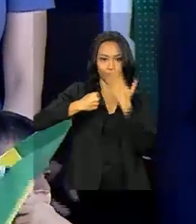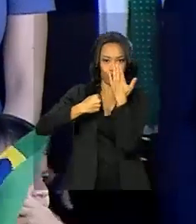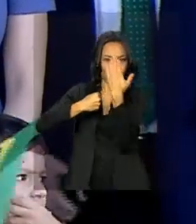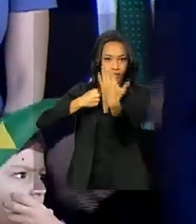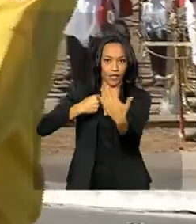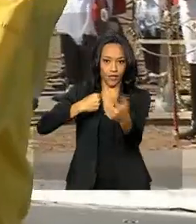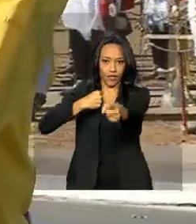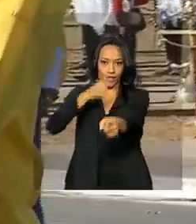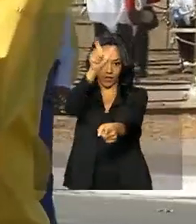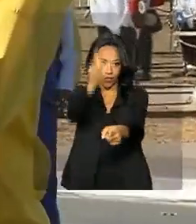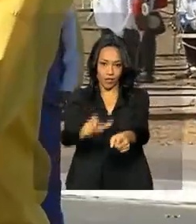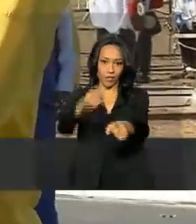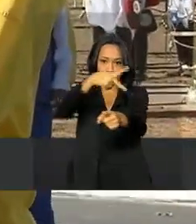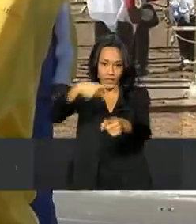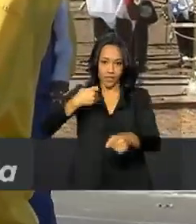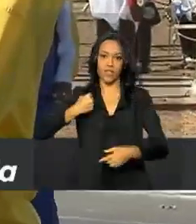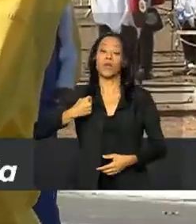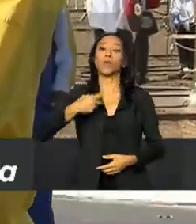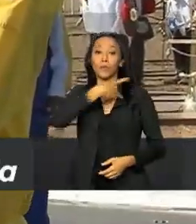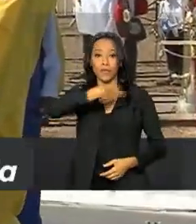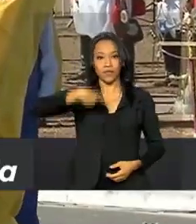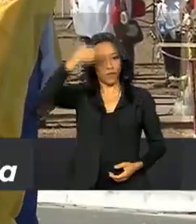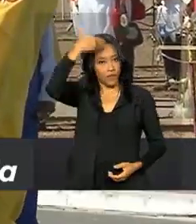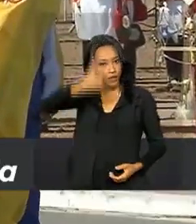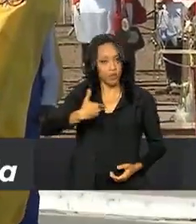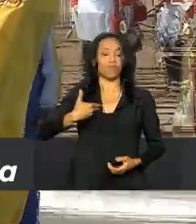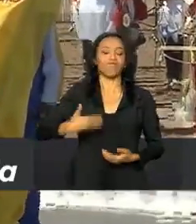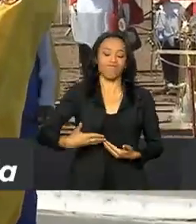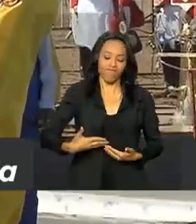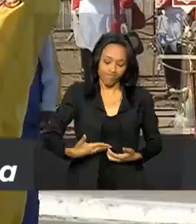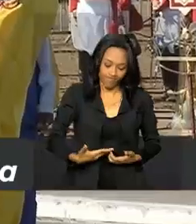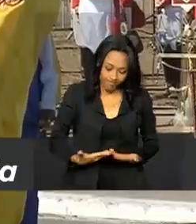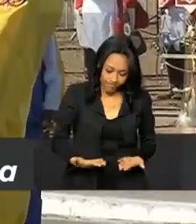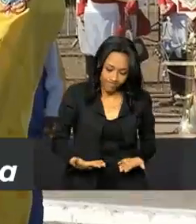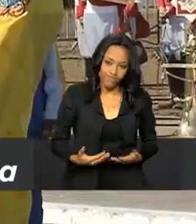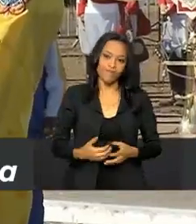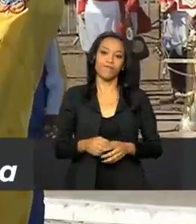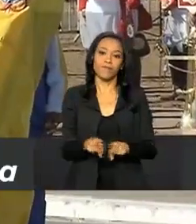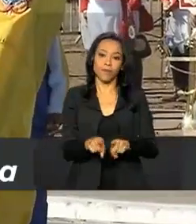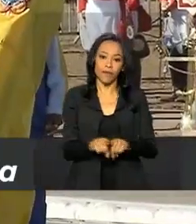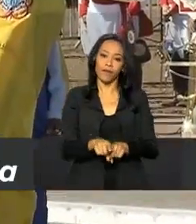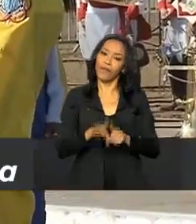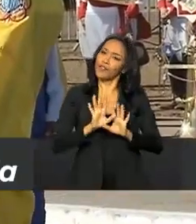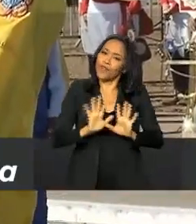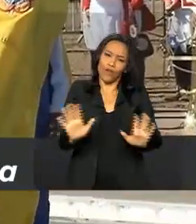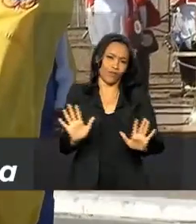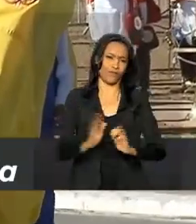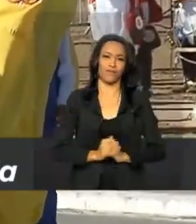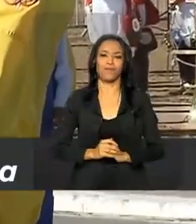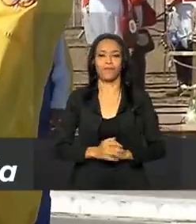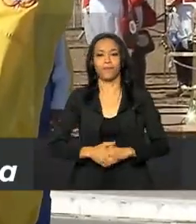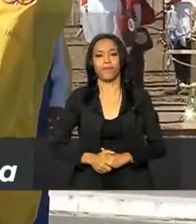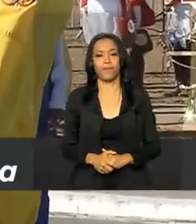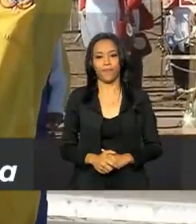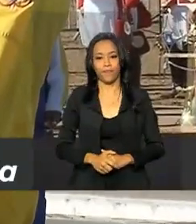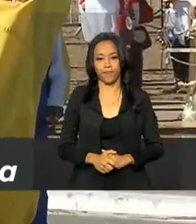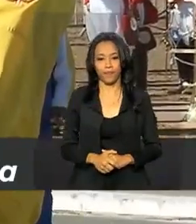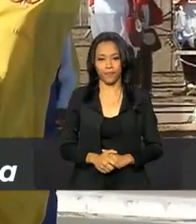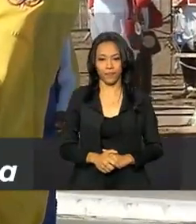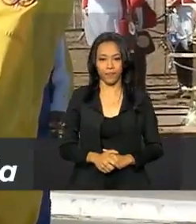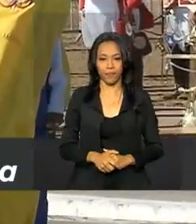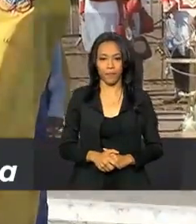presidente normalmente cumprimenta, sim, né? É essa a cerimônia, né? Perfeito.